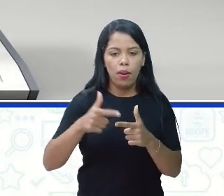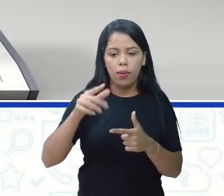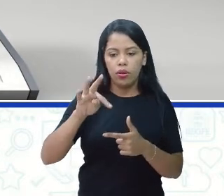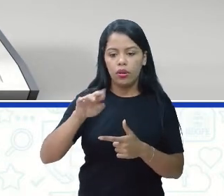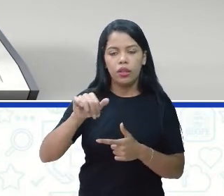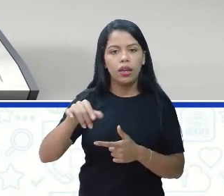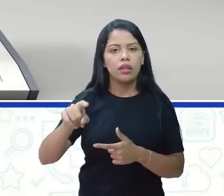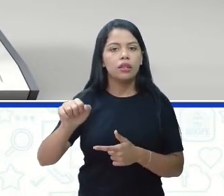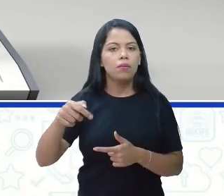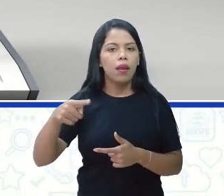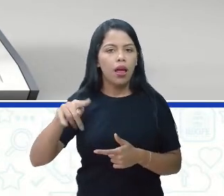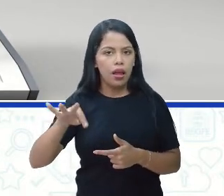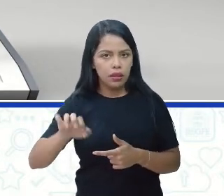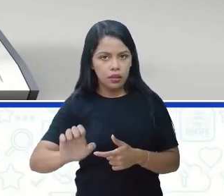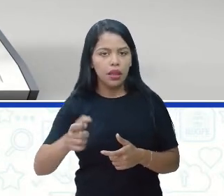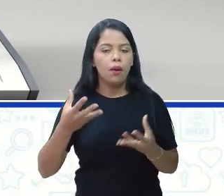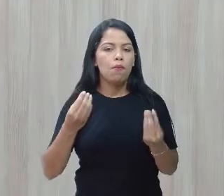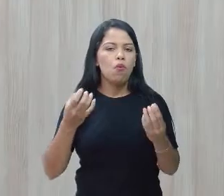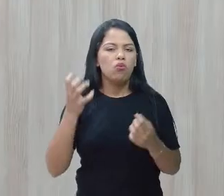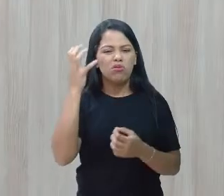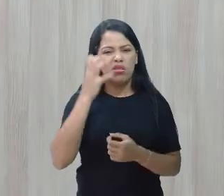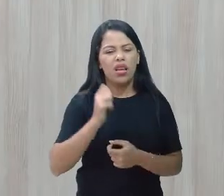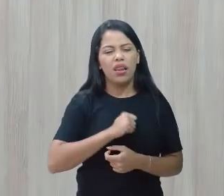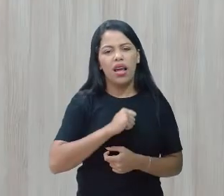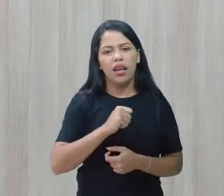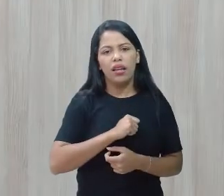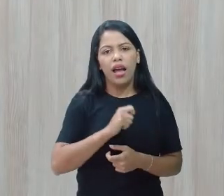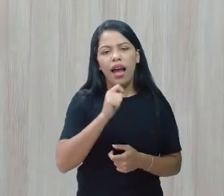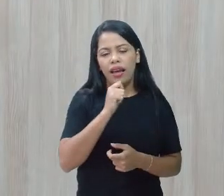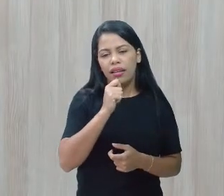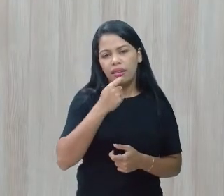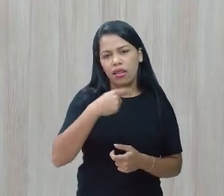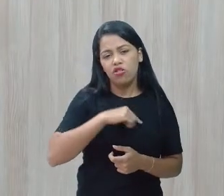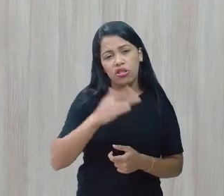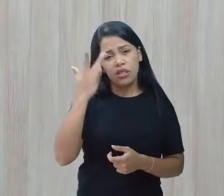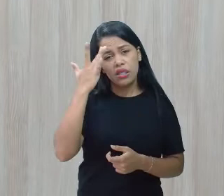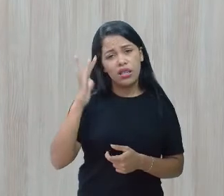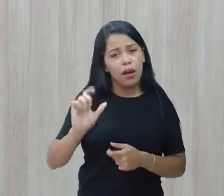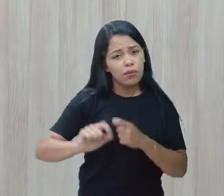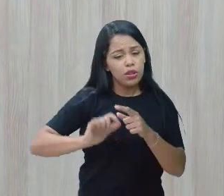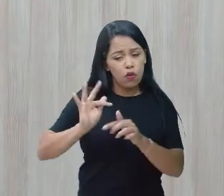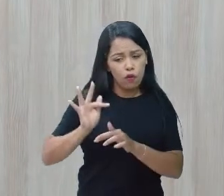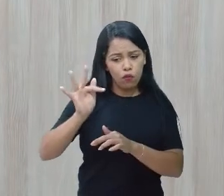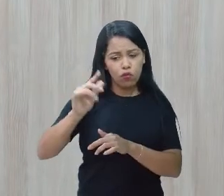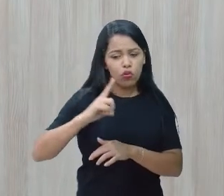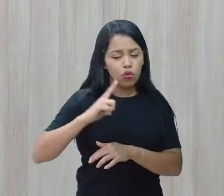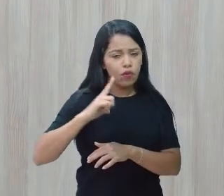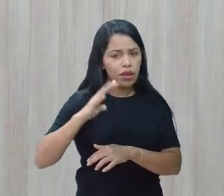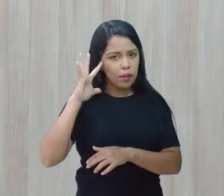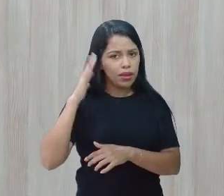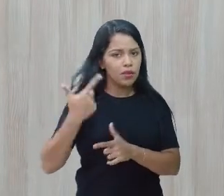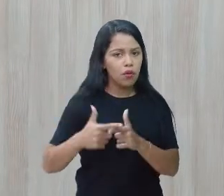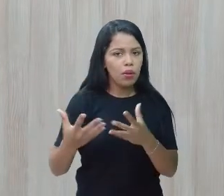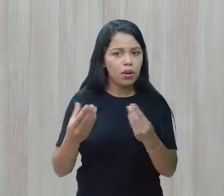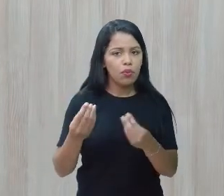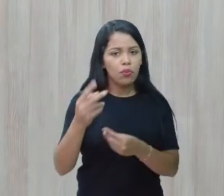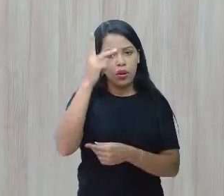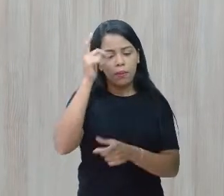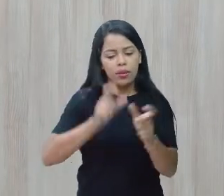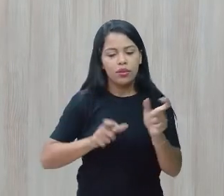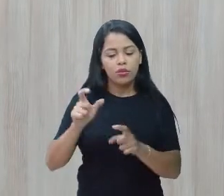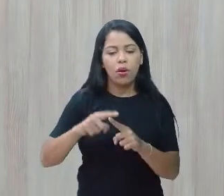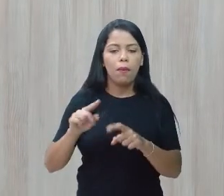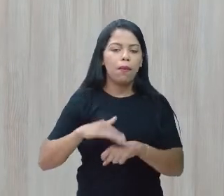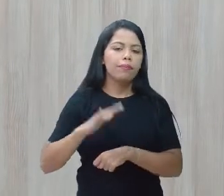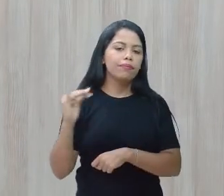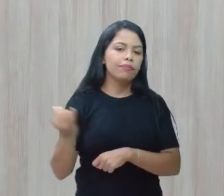no futuro próximo teremos aí um coração artificial resolvendo o problema de um monte de gente. Mas o mais importante em